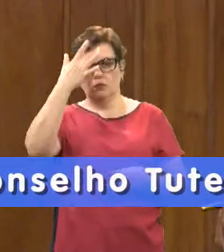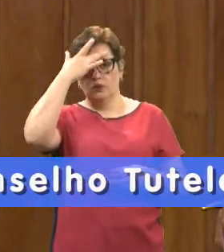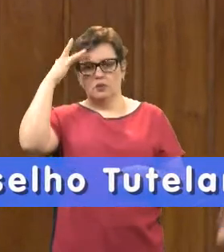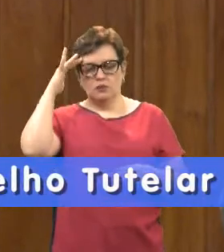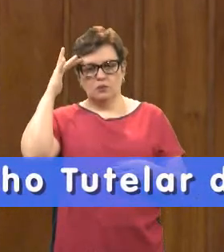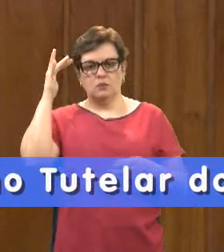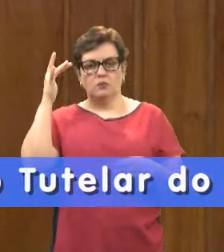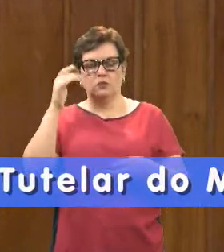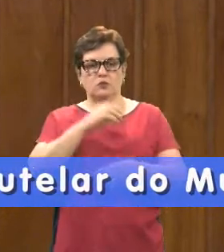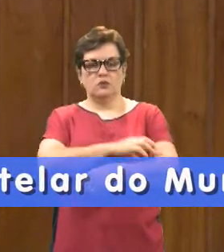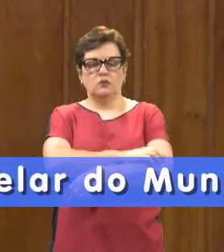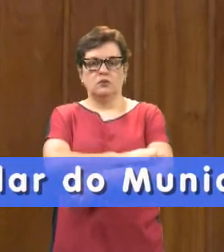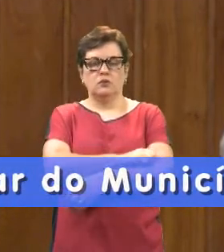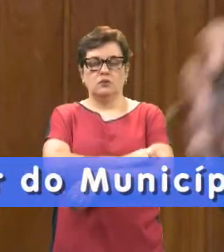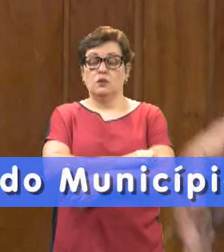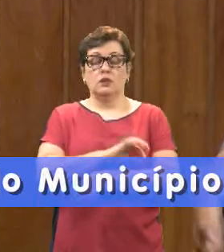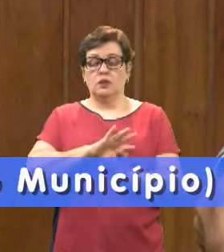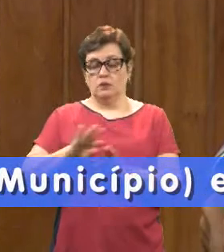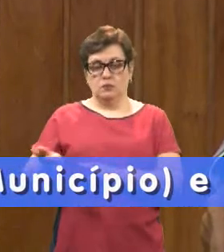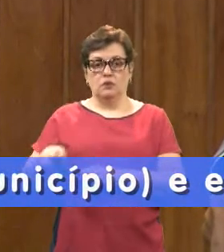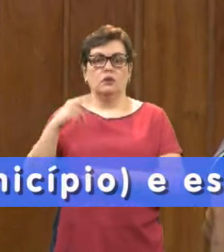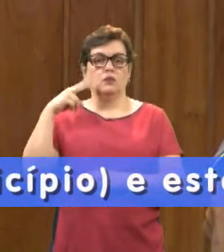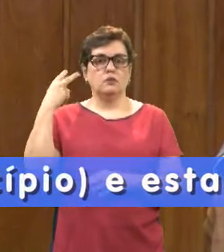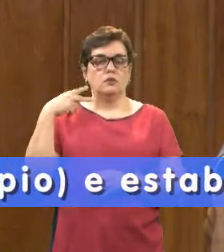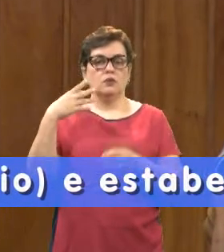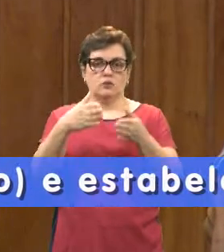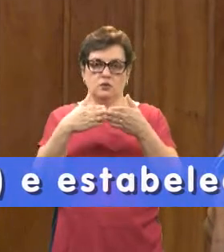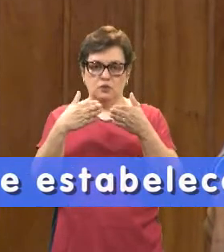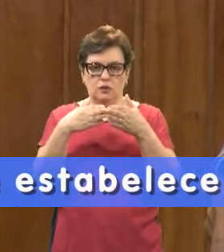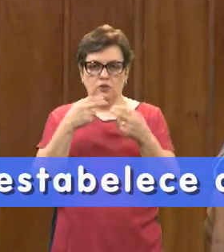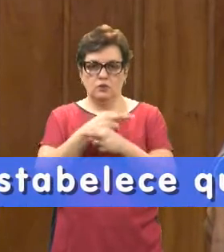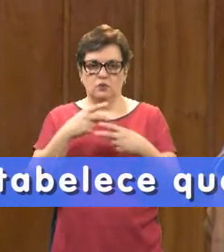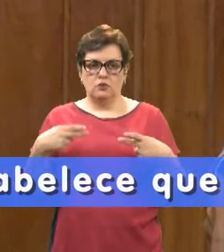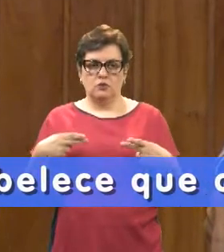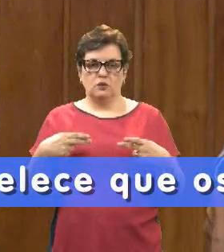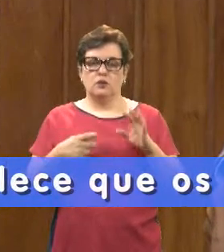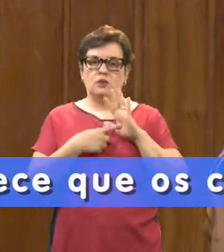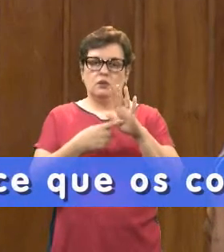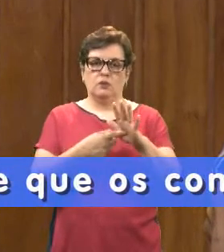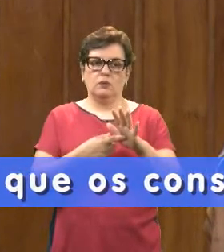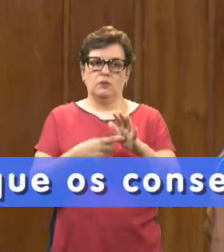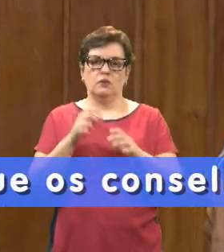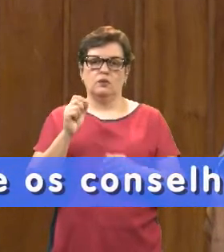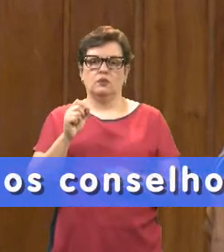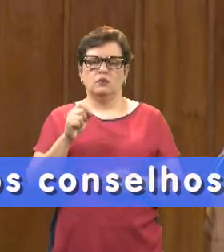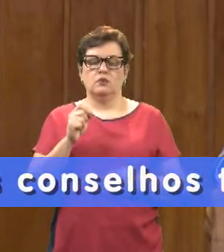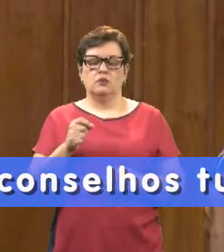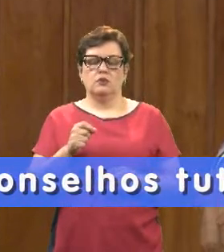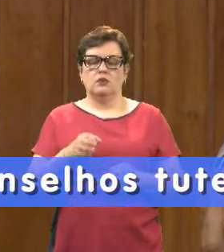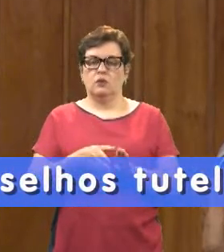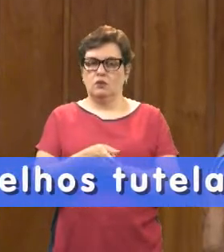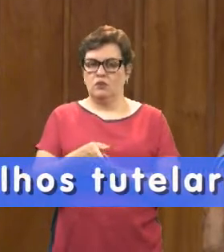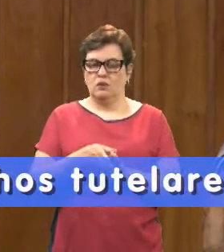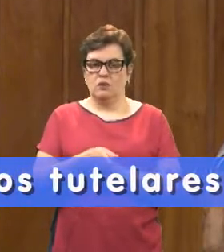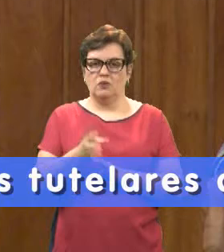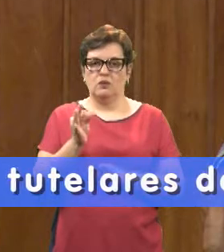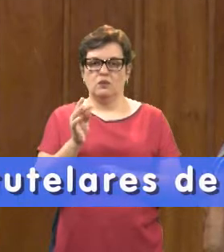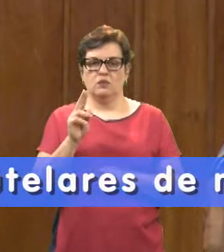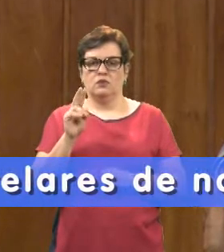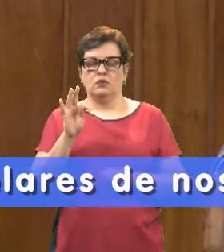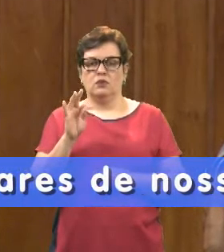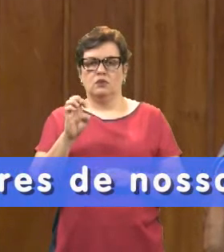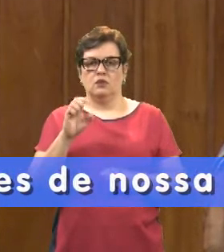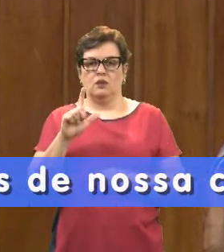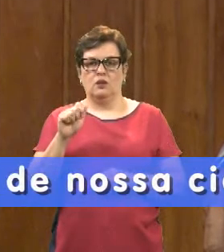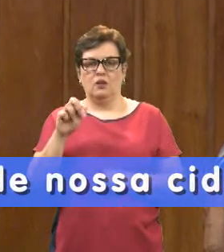casa, e que demonstra que torna-se inviável a forma com que o Conselho Tutelar vem trabalhando.